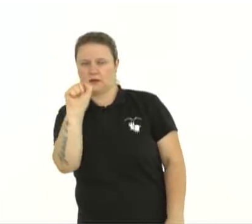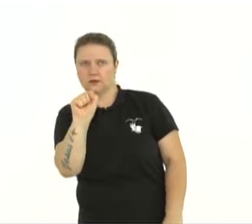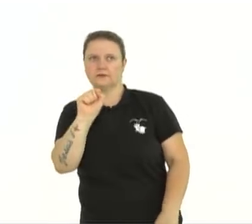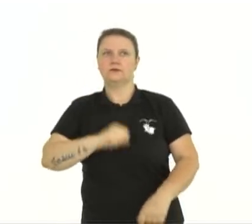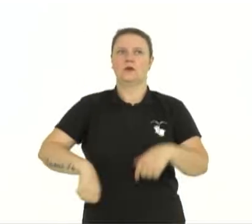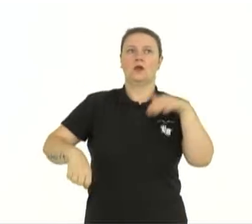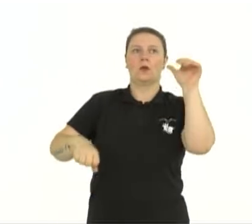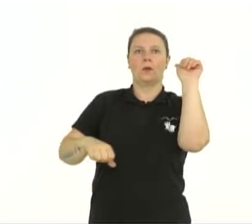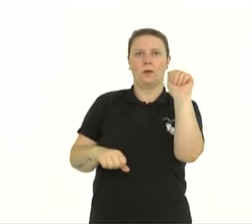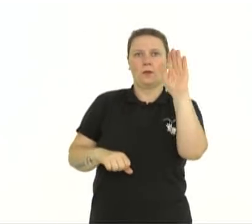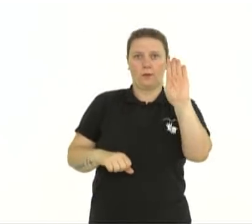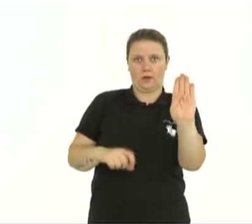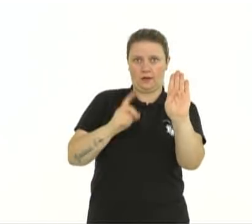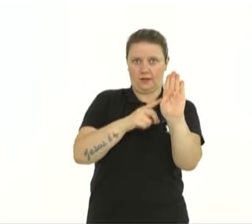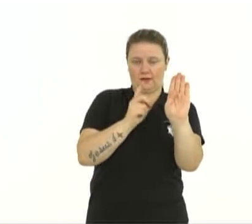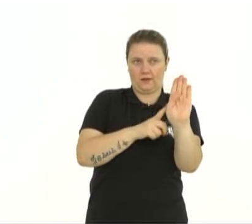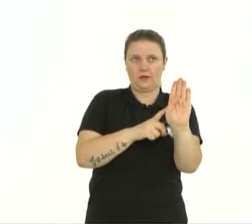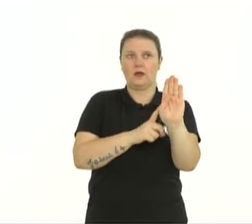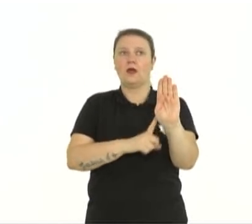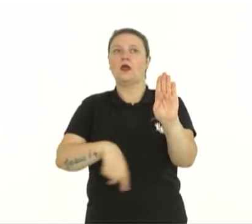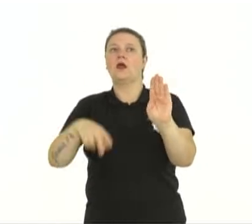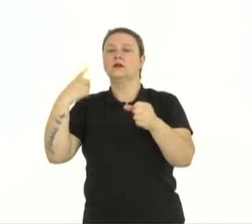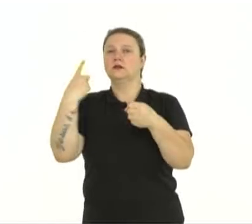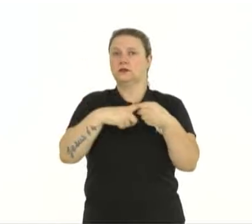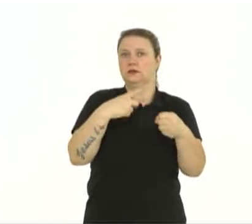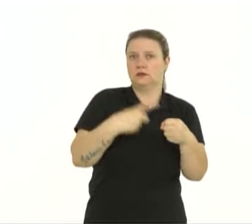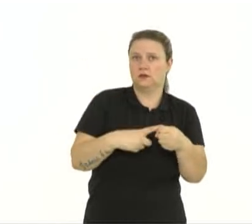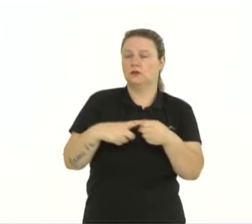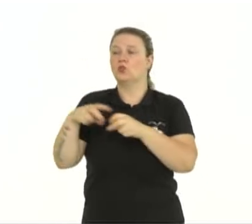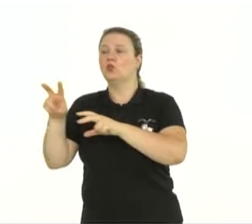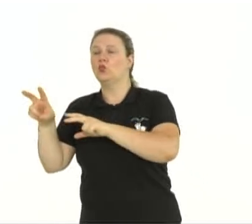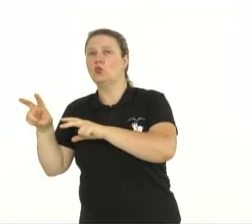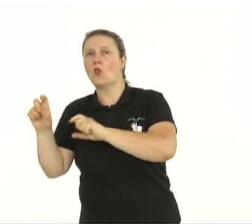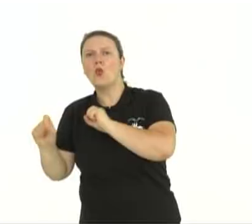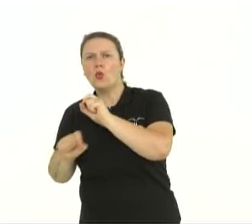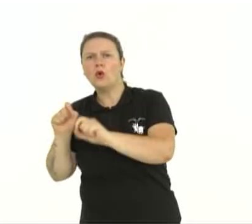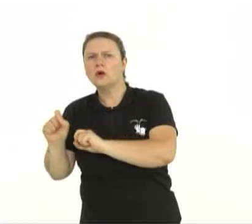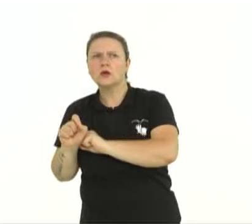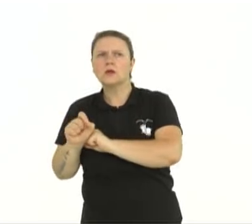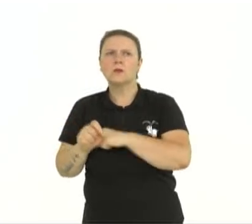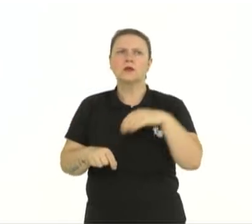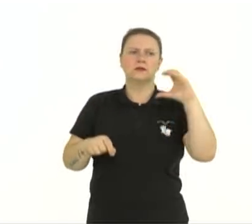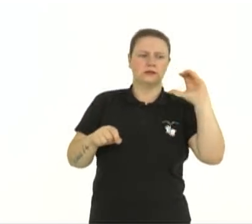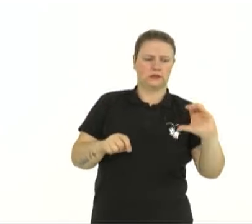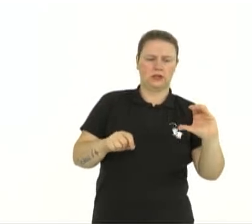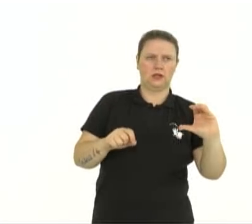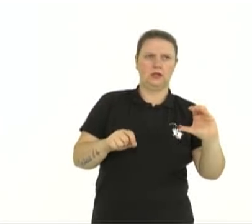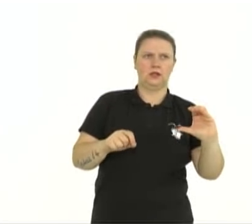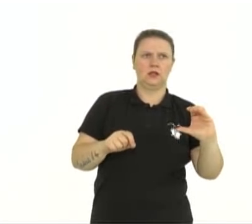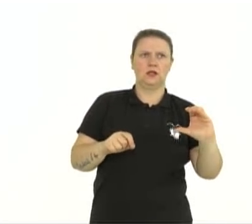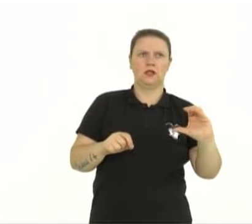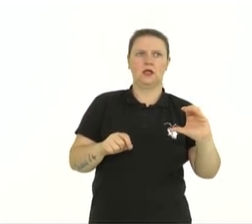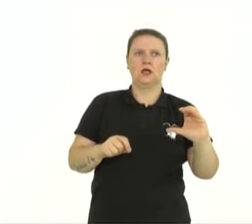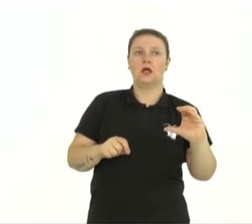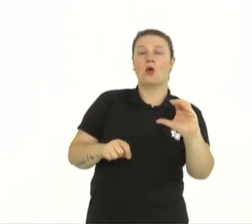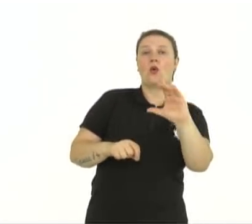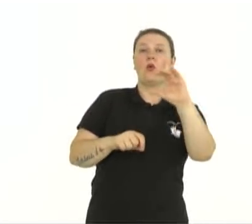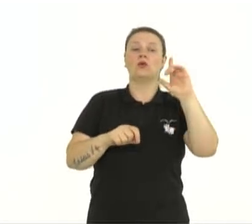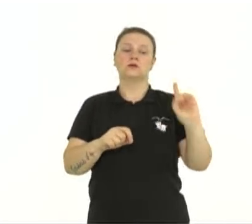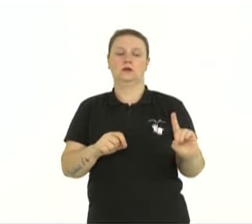B, urbanas e suburbanas. Letra C, natureza e urbanas. Ou letra